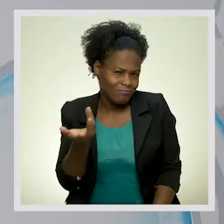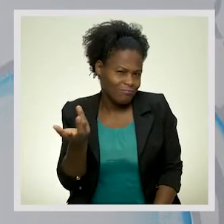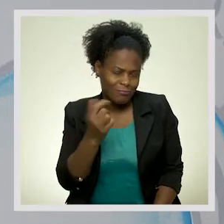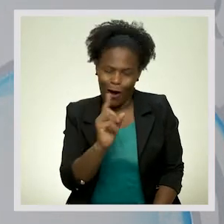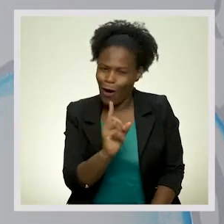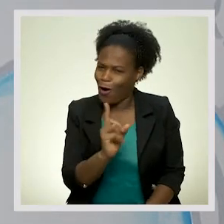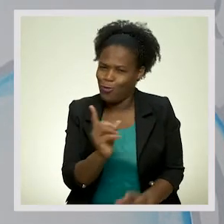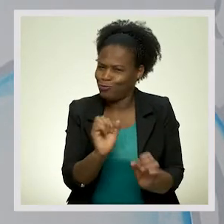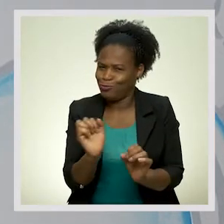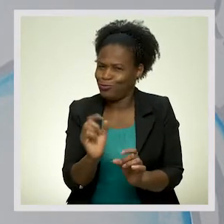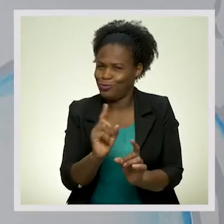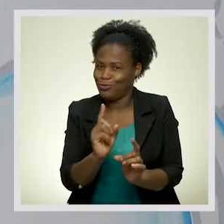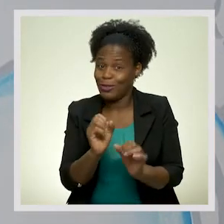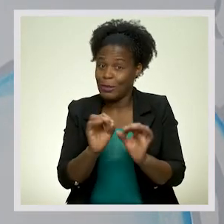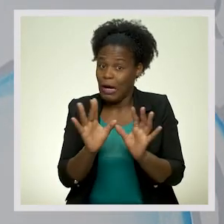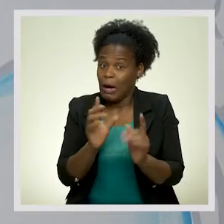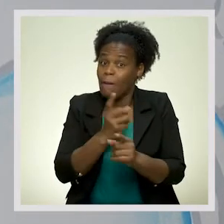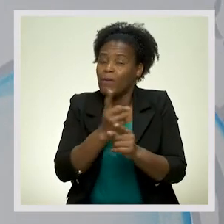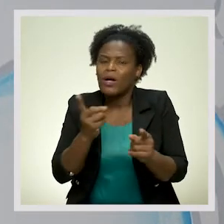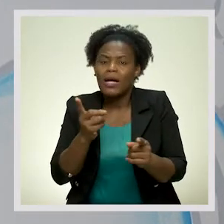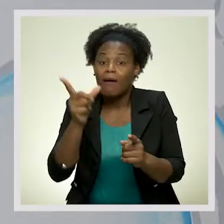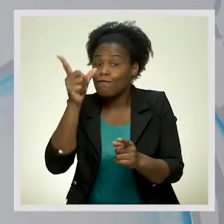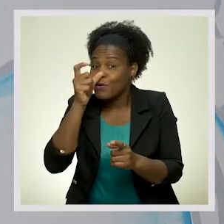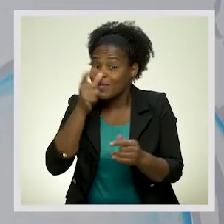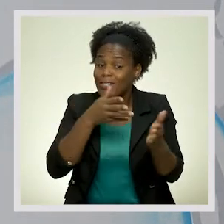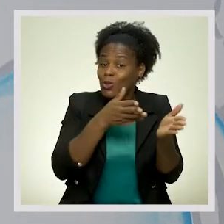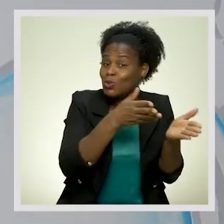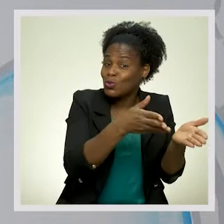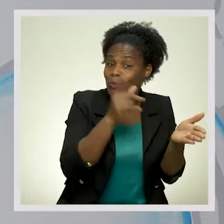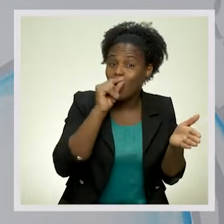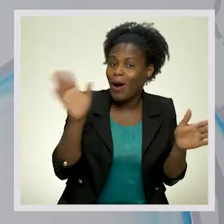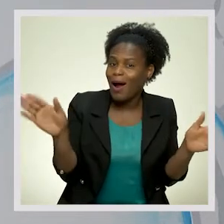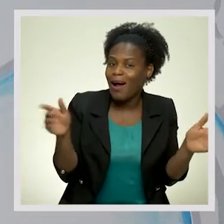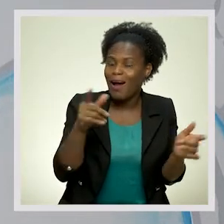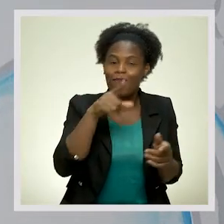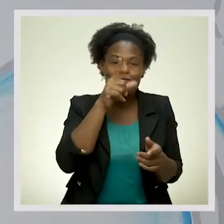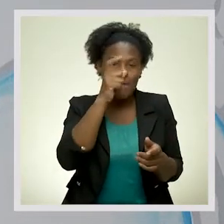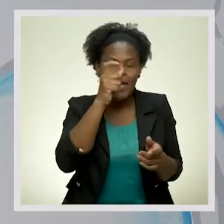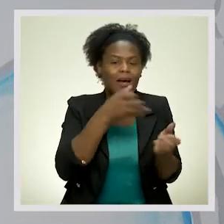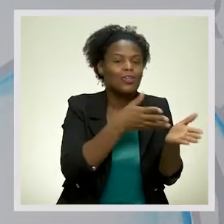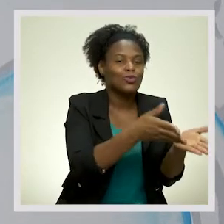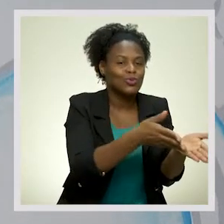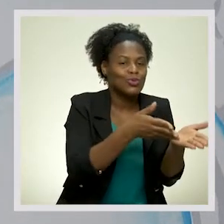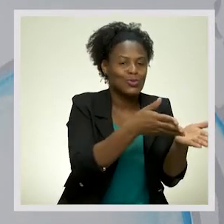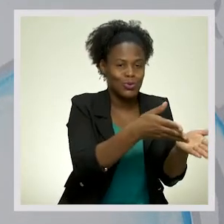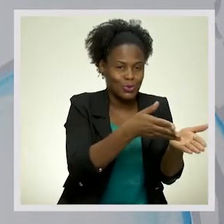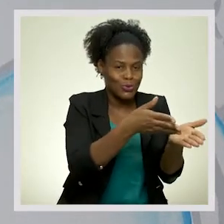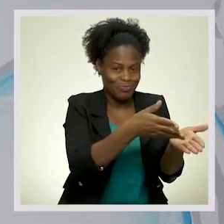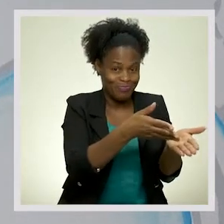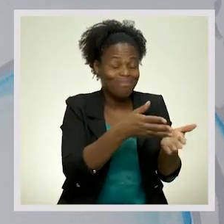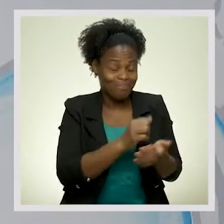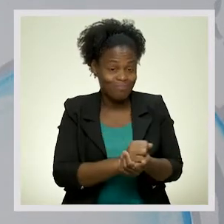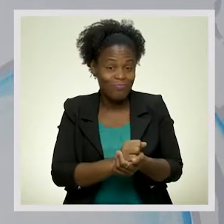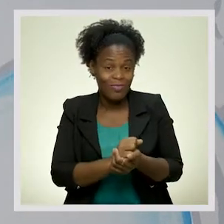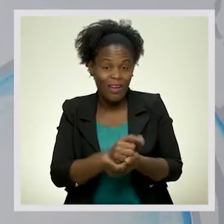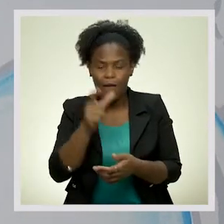Não, claro, a formiga deu uma ajudazinha. O que é que a formiga fez? A formiga, que estava